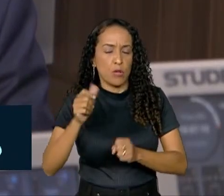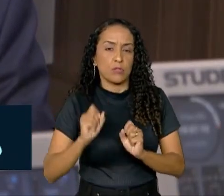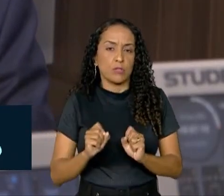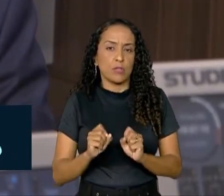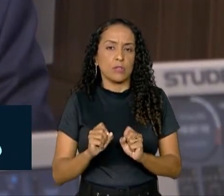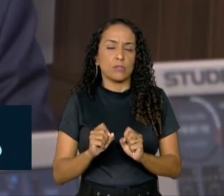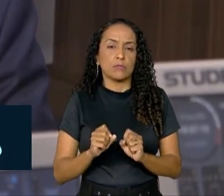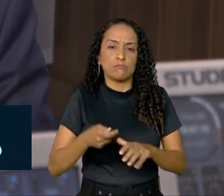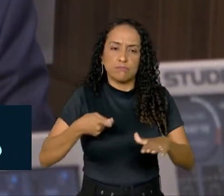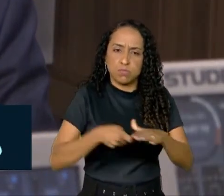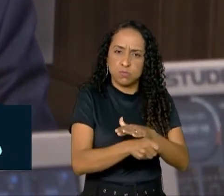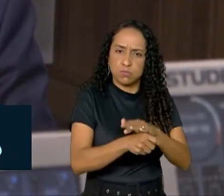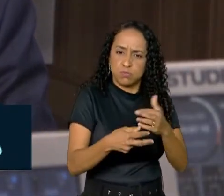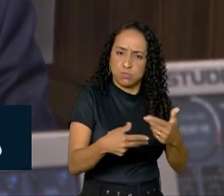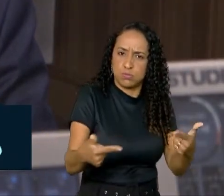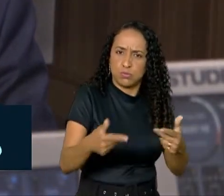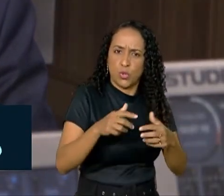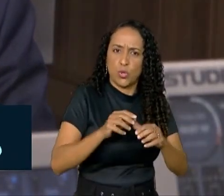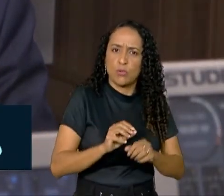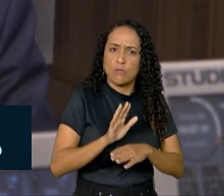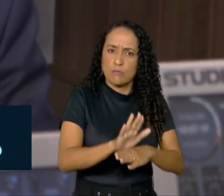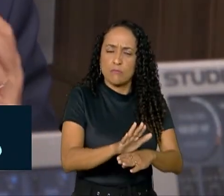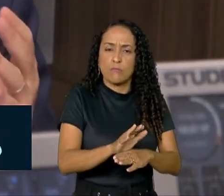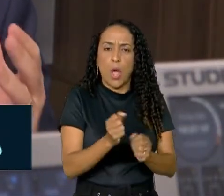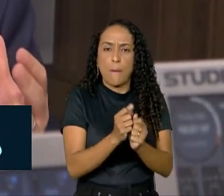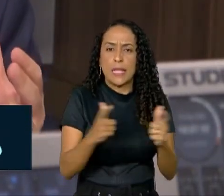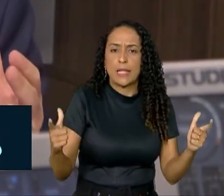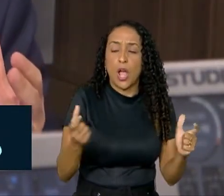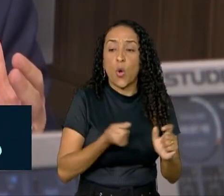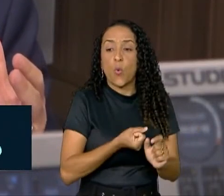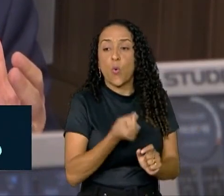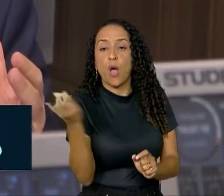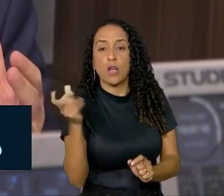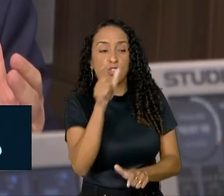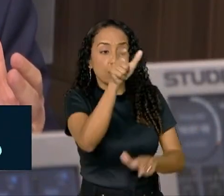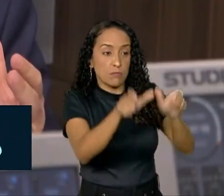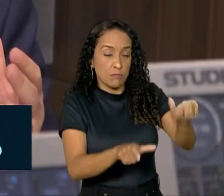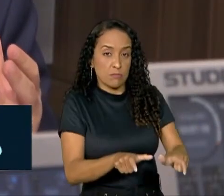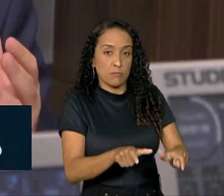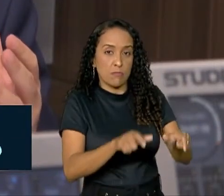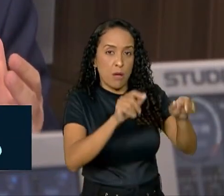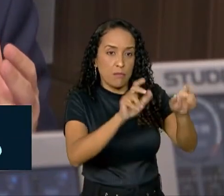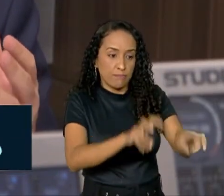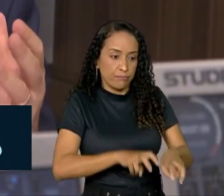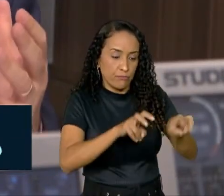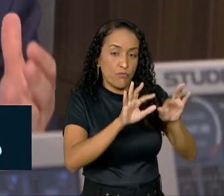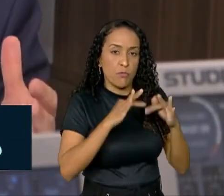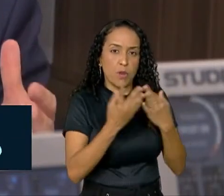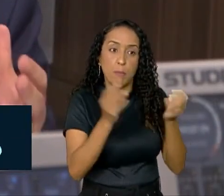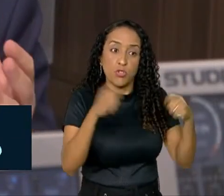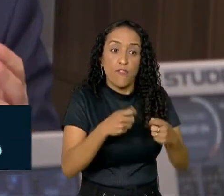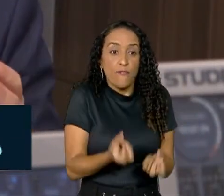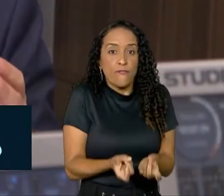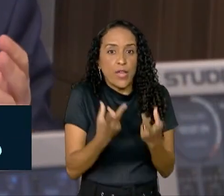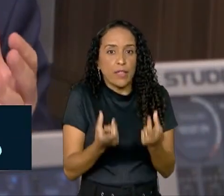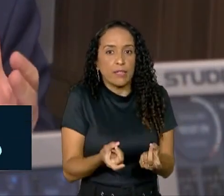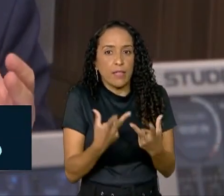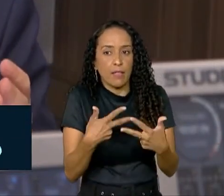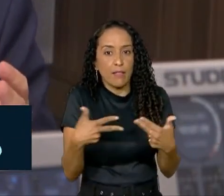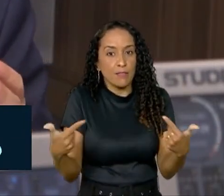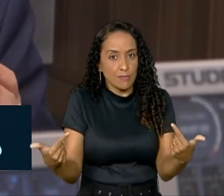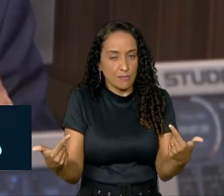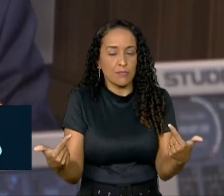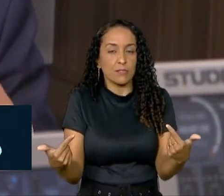de abastecimento, aumentar o número de agricultores familiares que possam vender os seus produtos